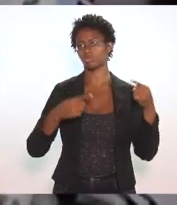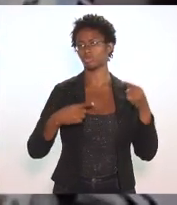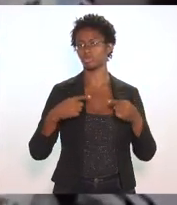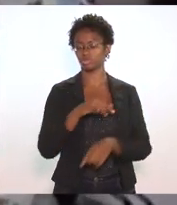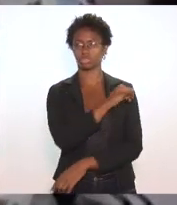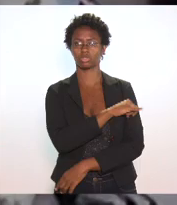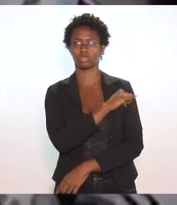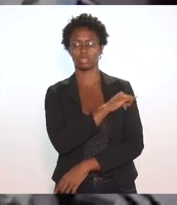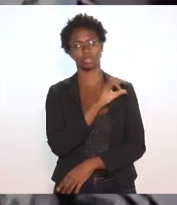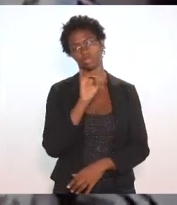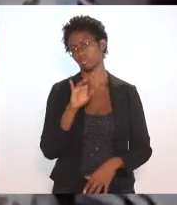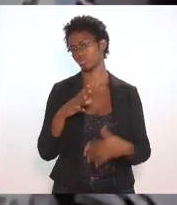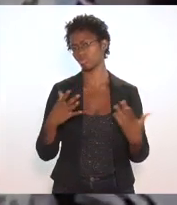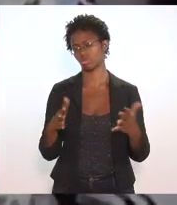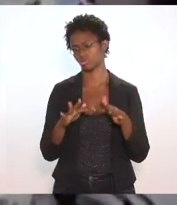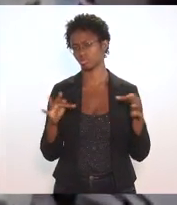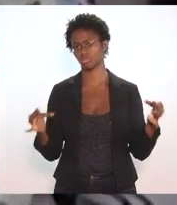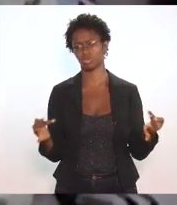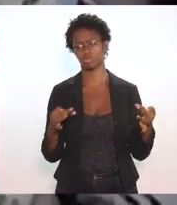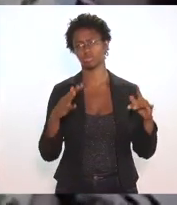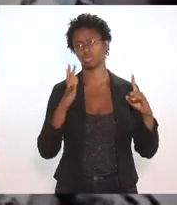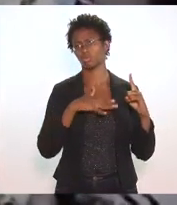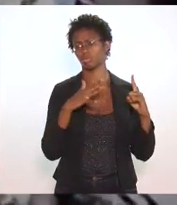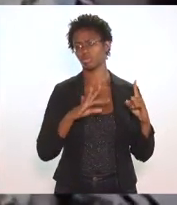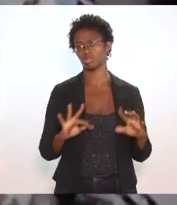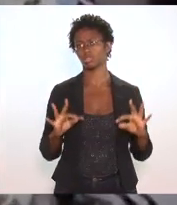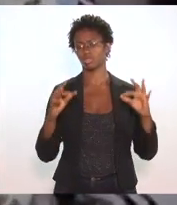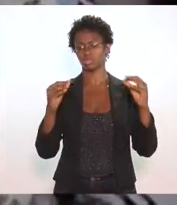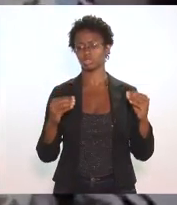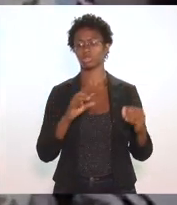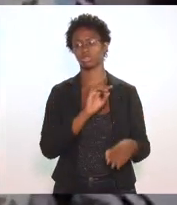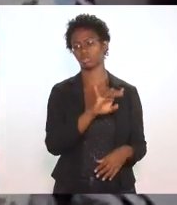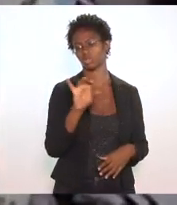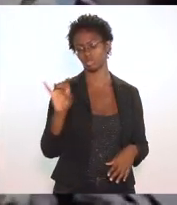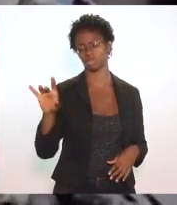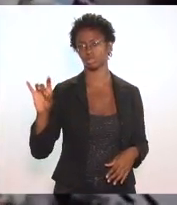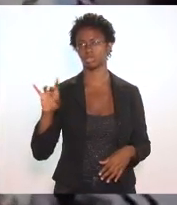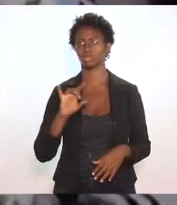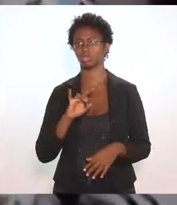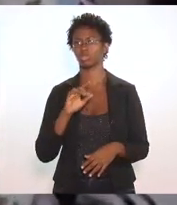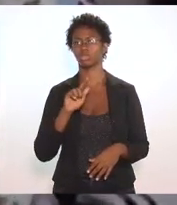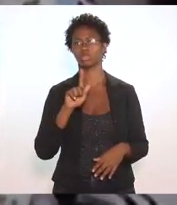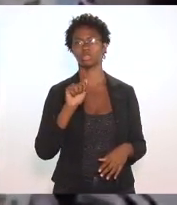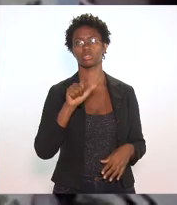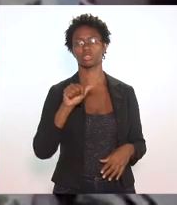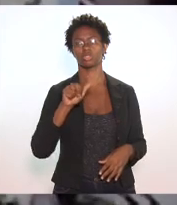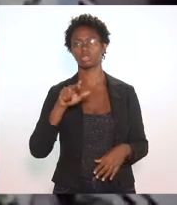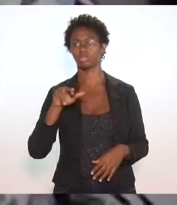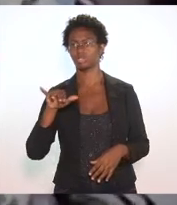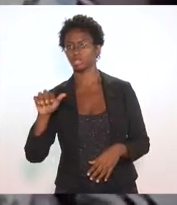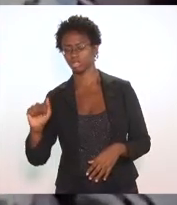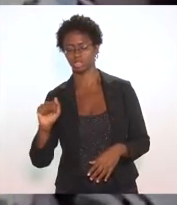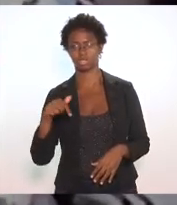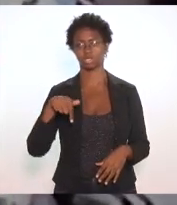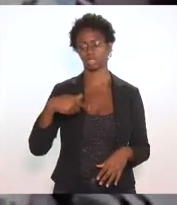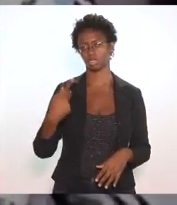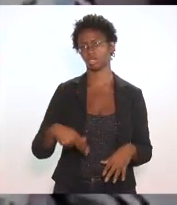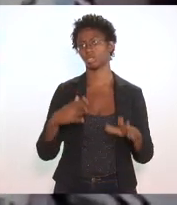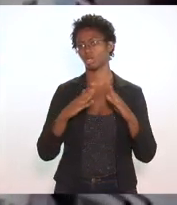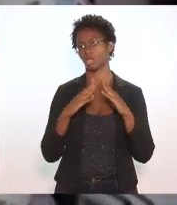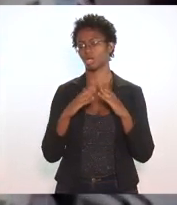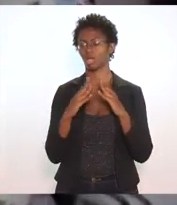forma singela de homenageá-lo a todos. Né? Cada galeria da casa receberá o nome do Gil, do nosso companheiro